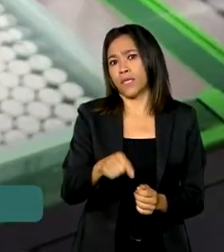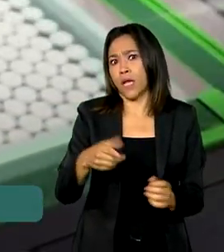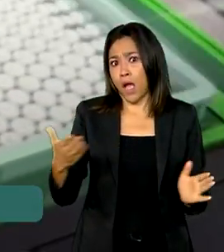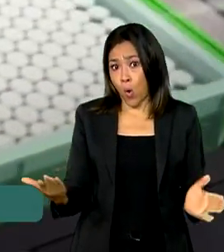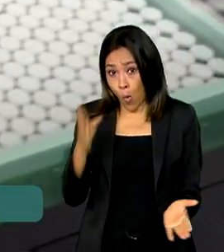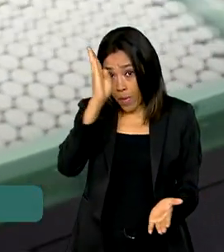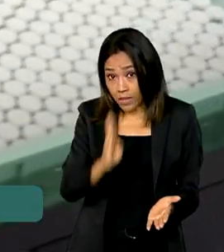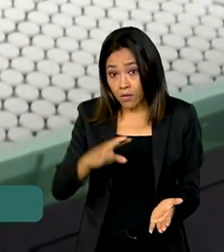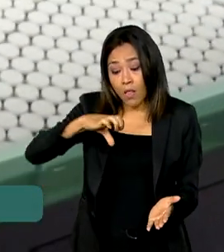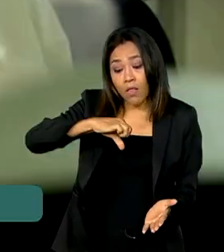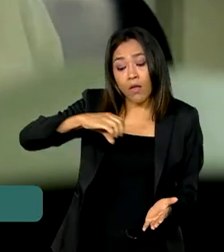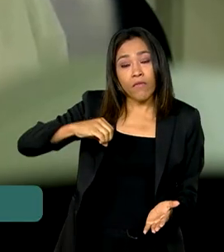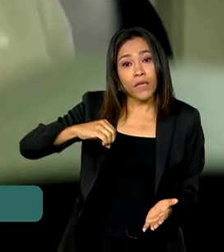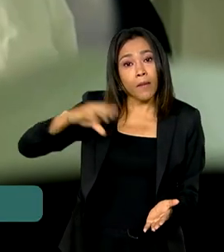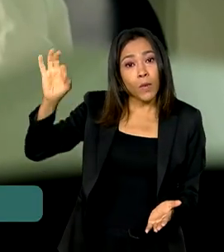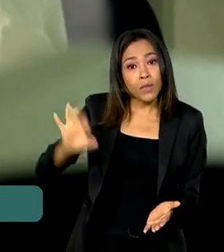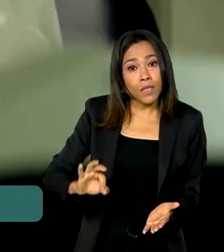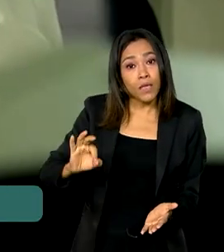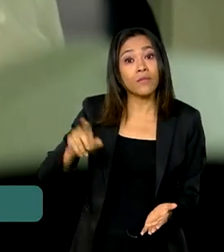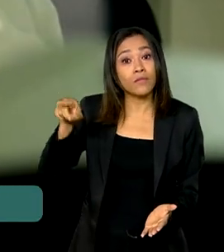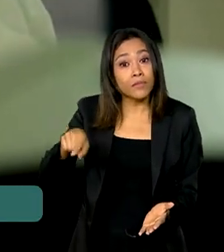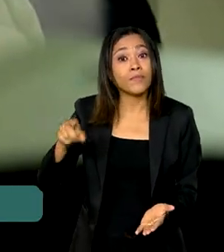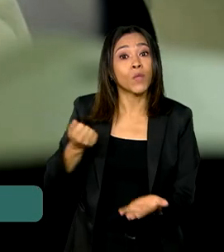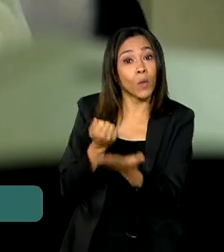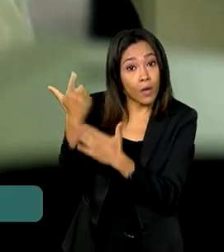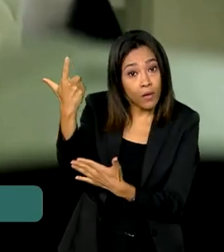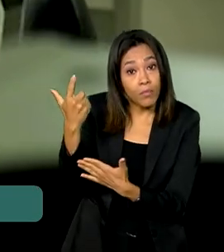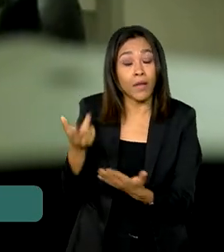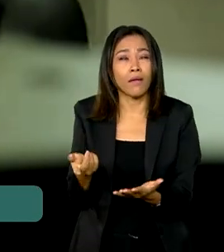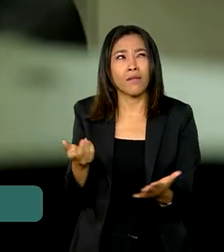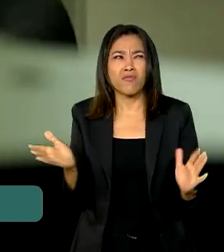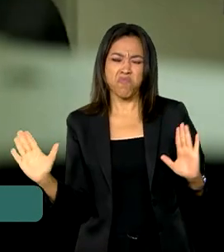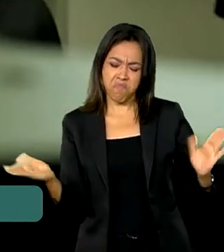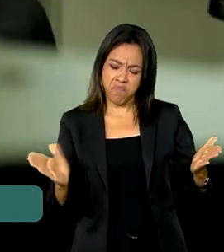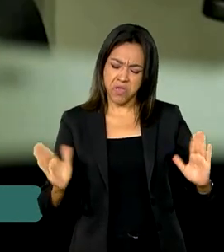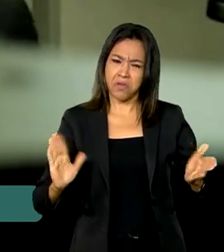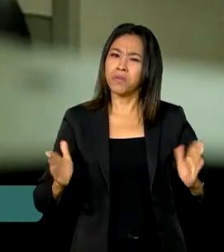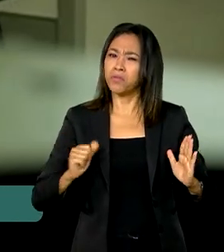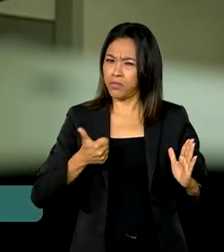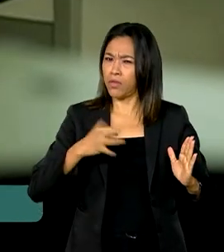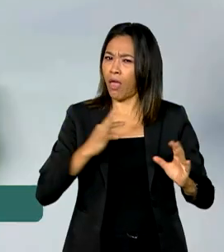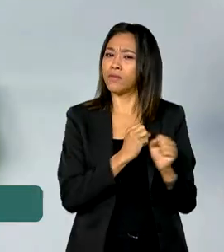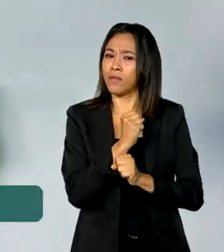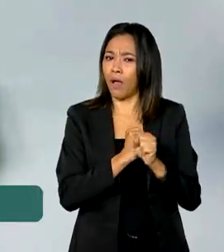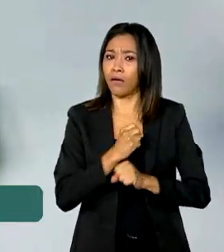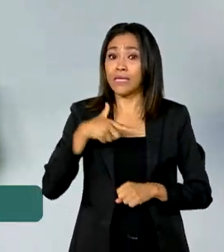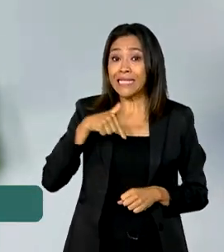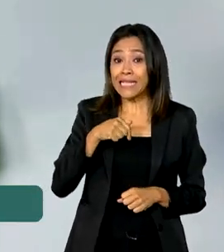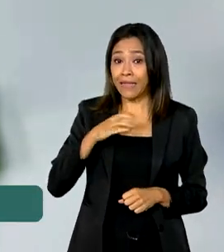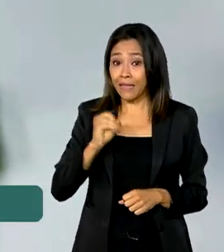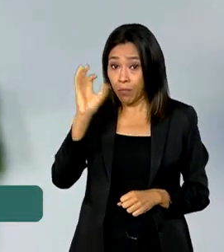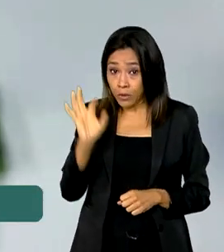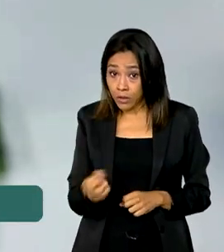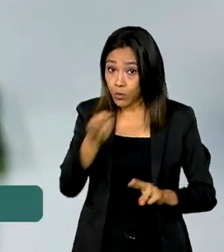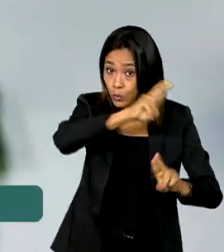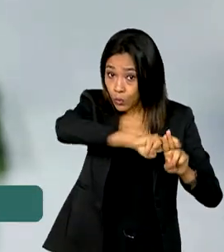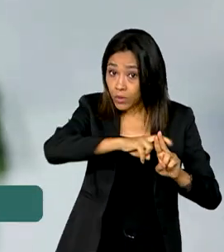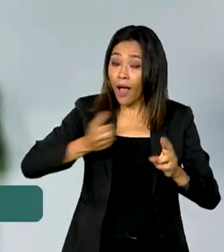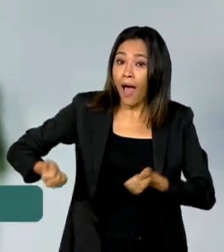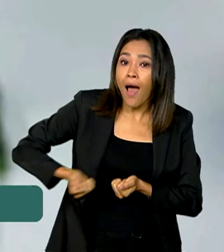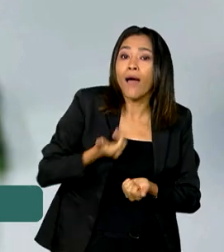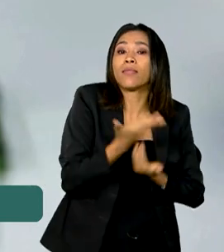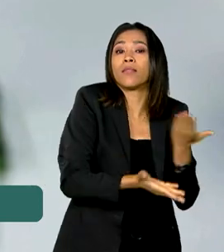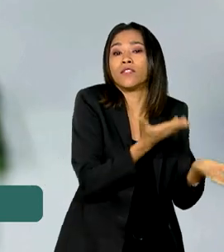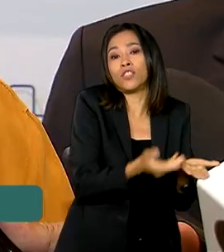de 90% desses insumos. A meta é que, em até 10 anos, 70% da demanda do SUS seja atendida